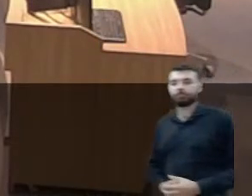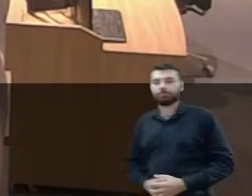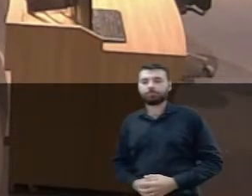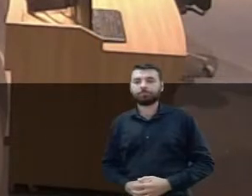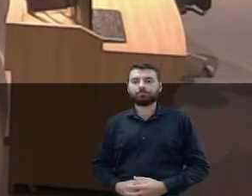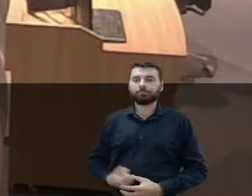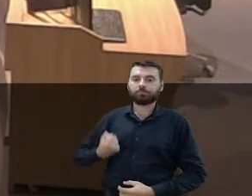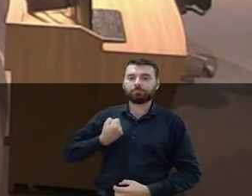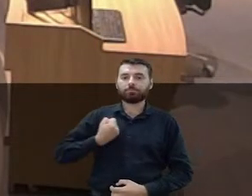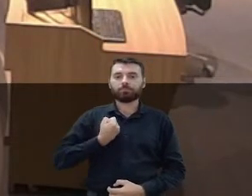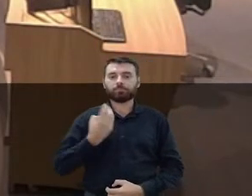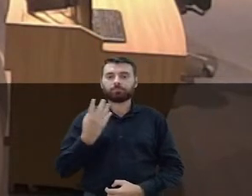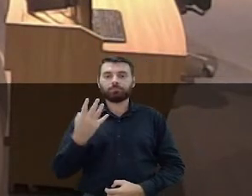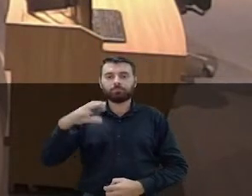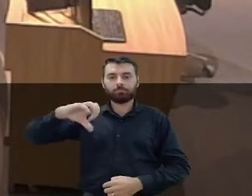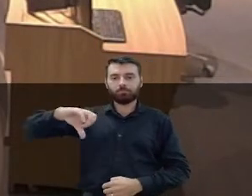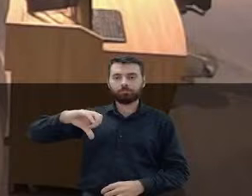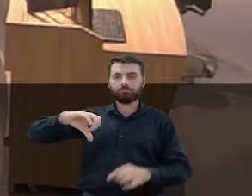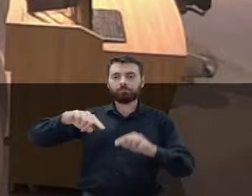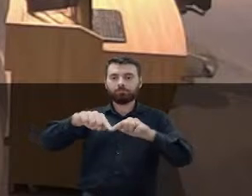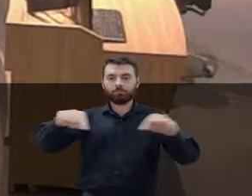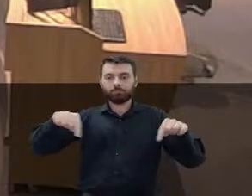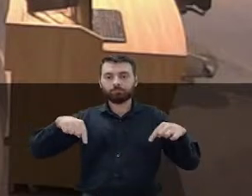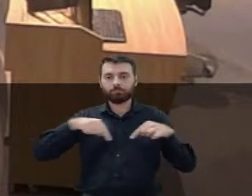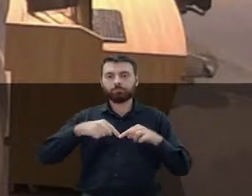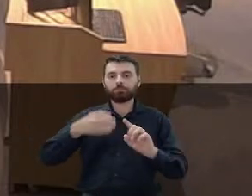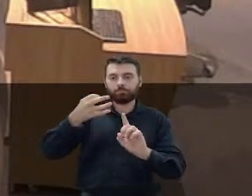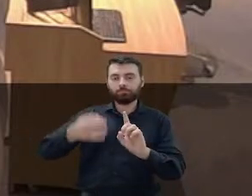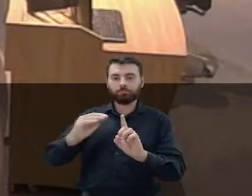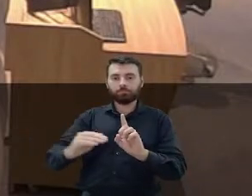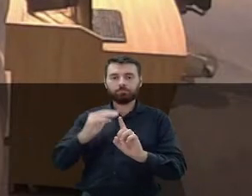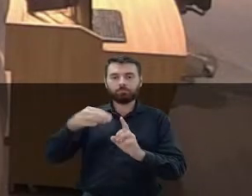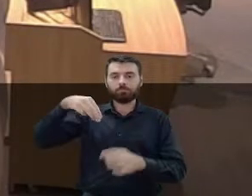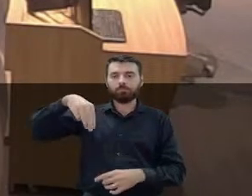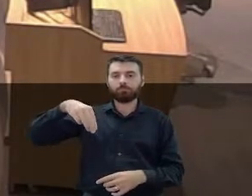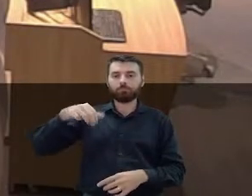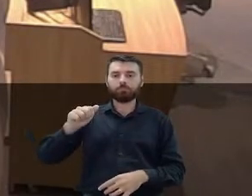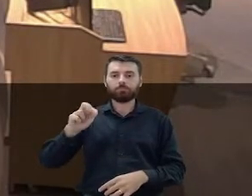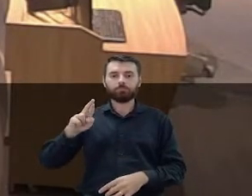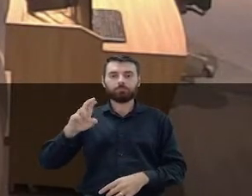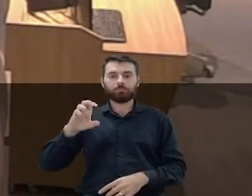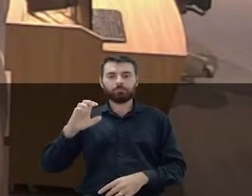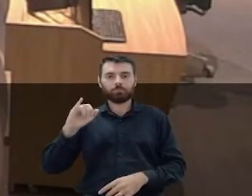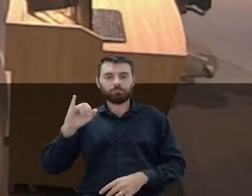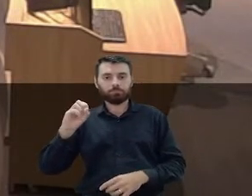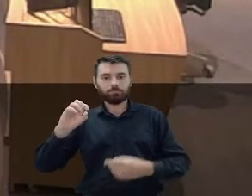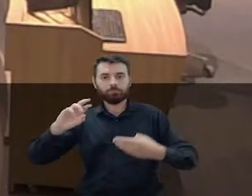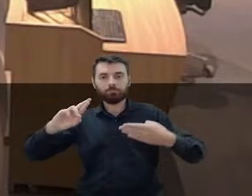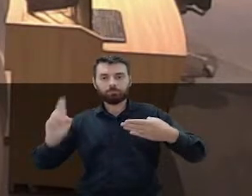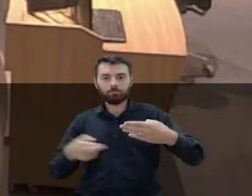Número 49, da sala do desembargador, Márcio Vasques Tibal de Almeida, recurso ordinário